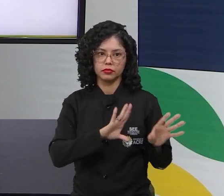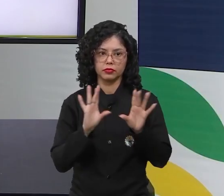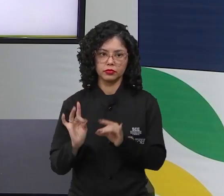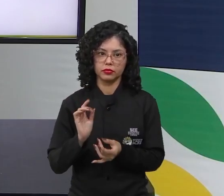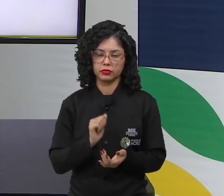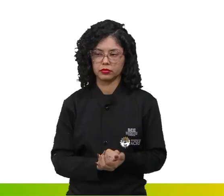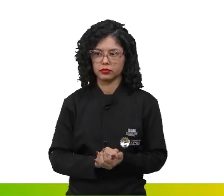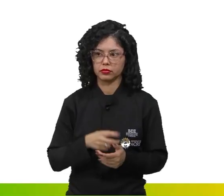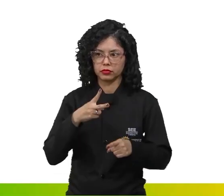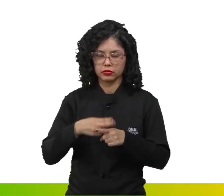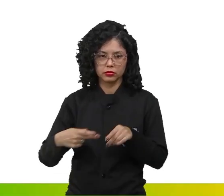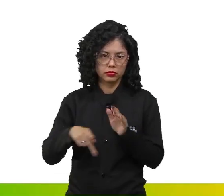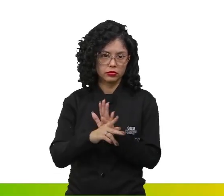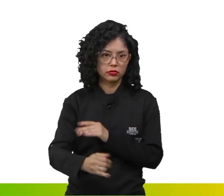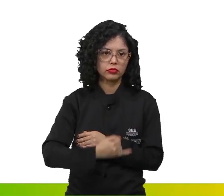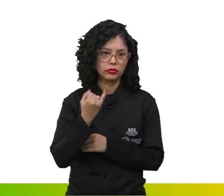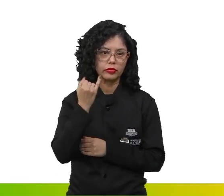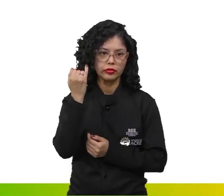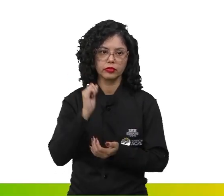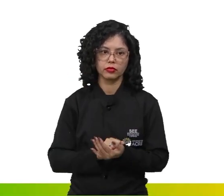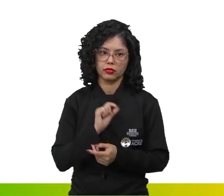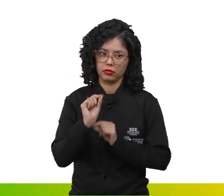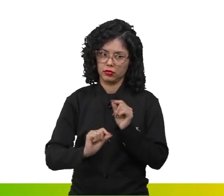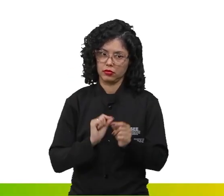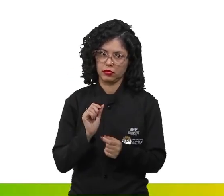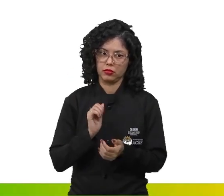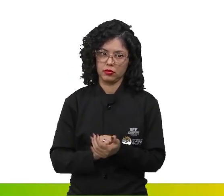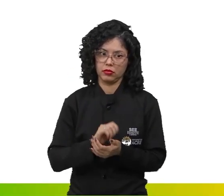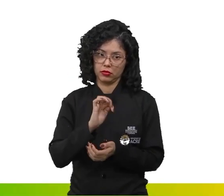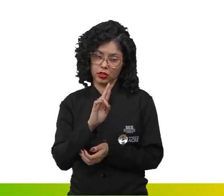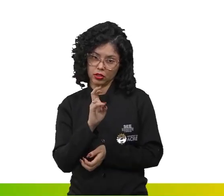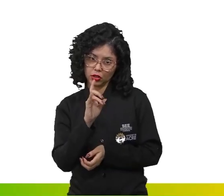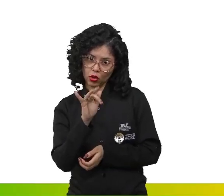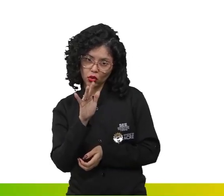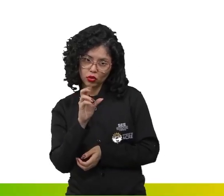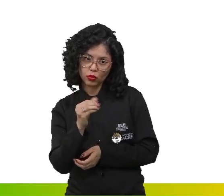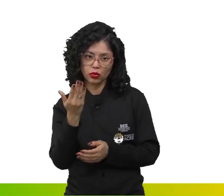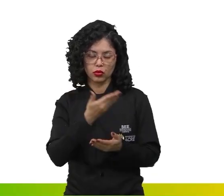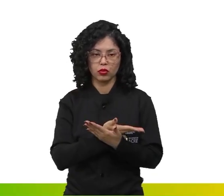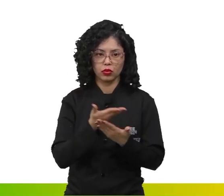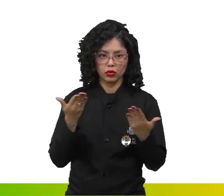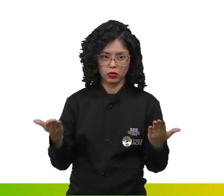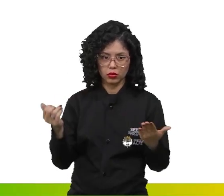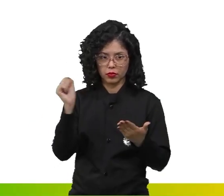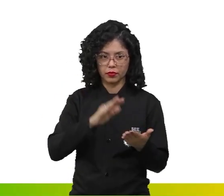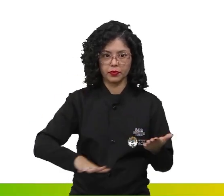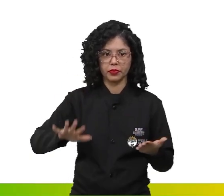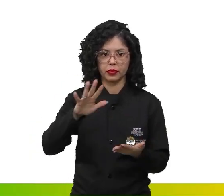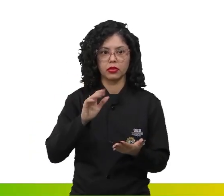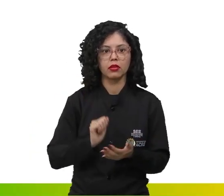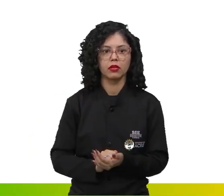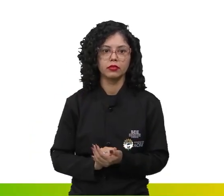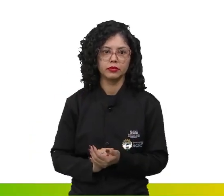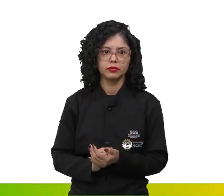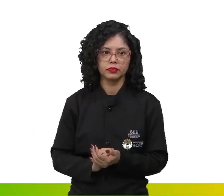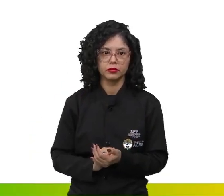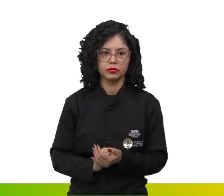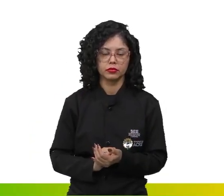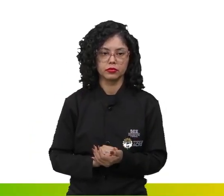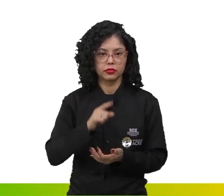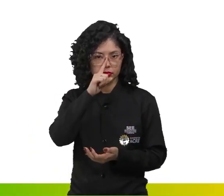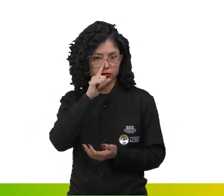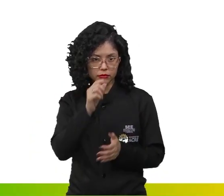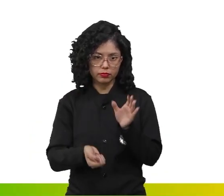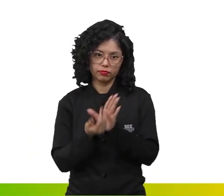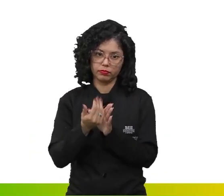aqui um recorte importante, que são os estereótipos na publicidade no geral. Quer dizer,